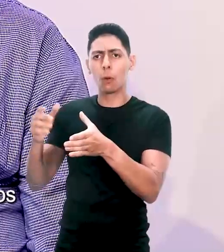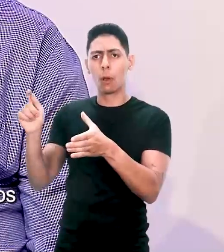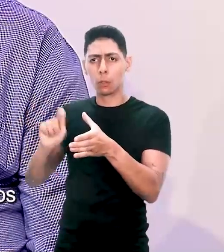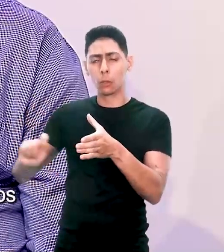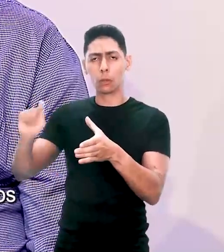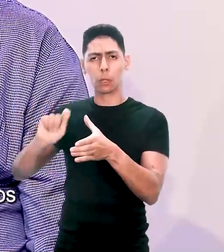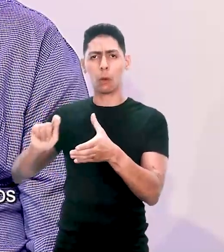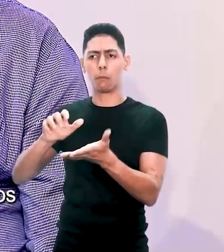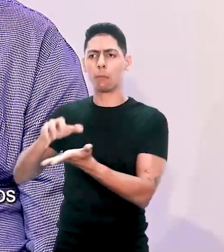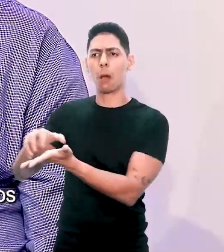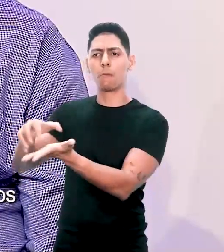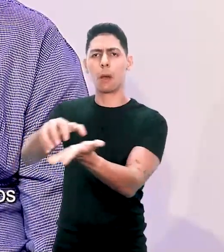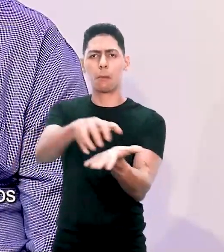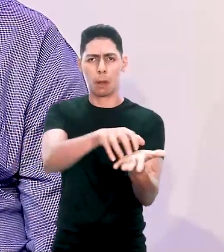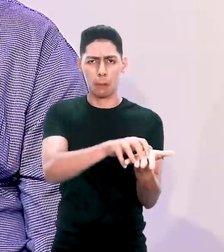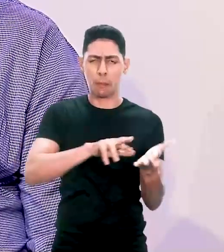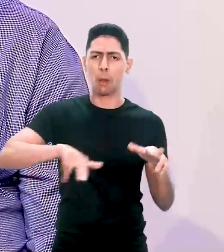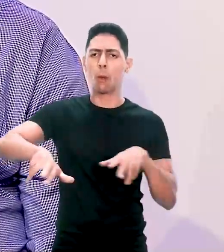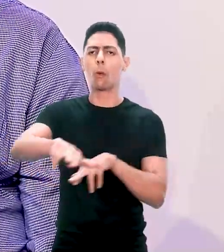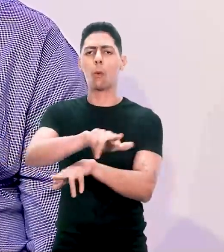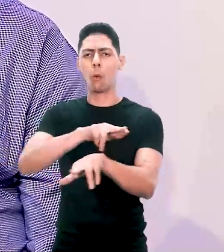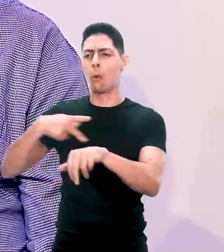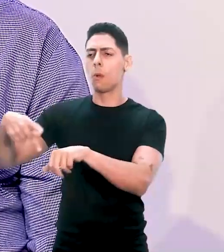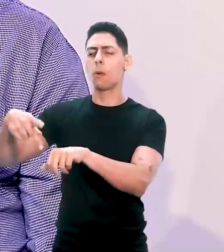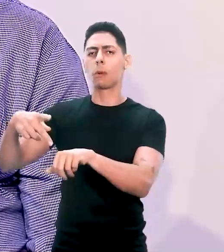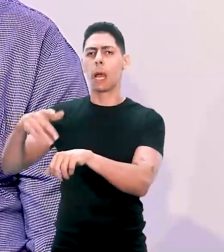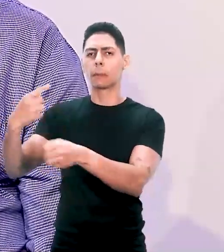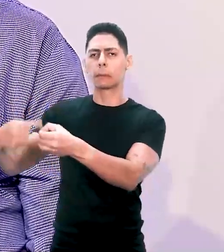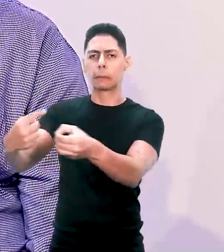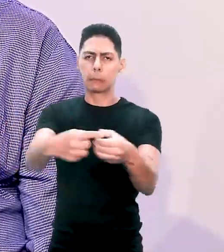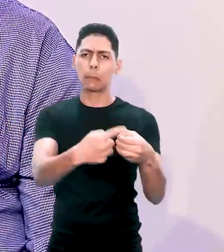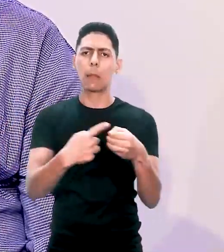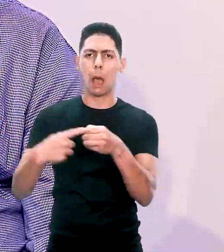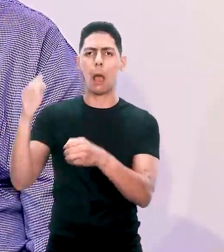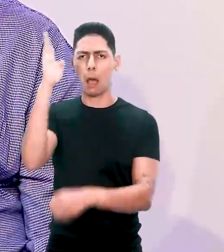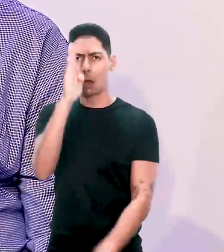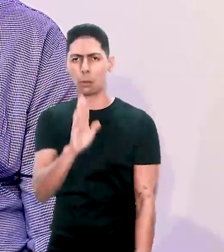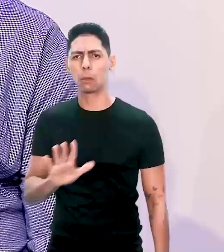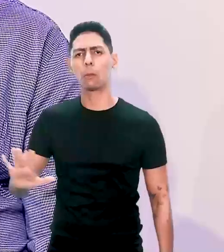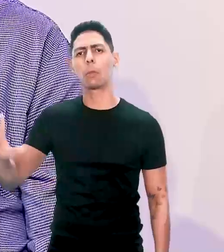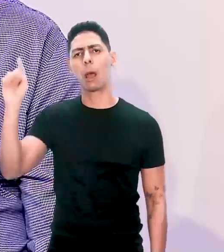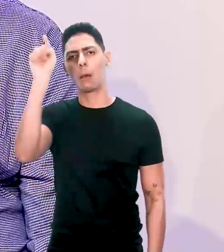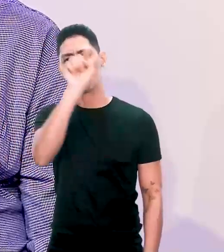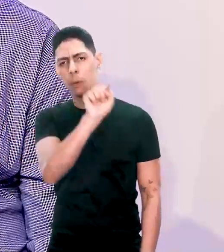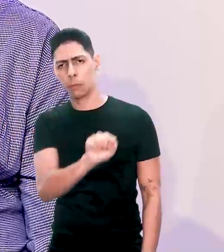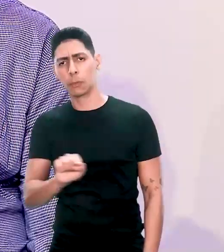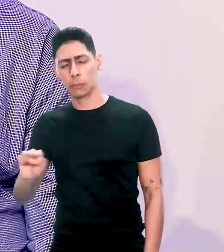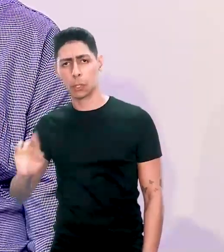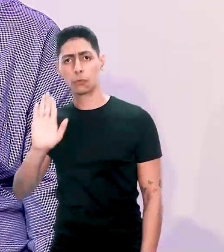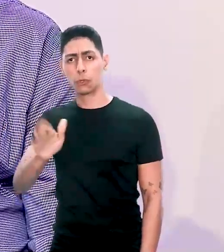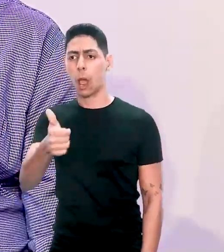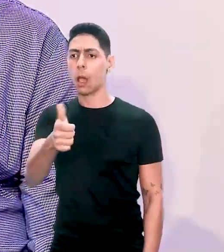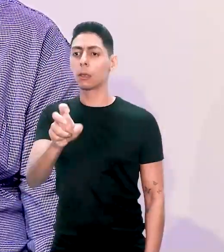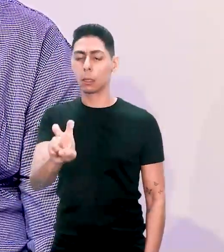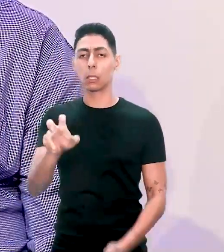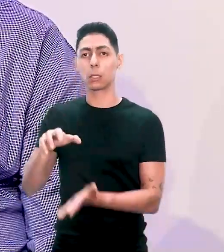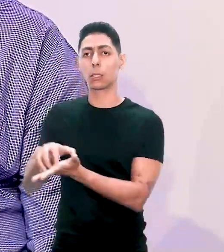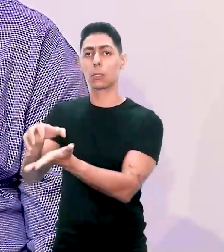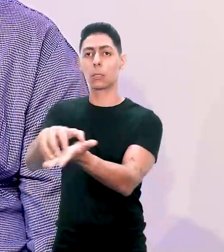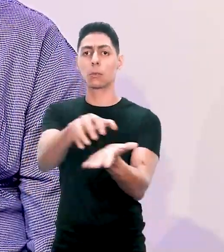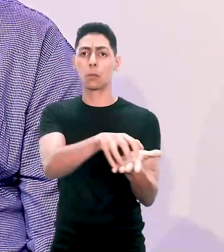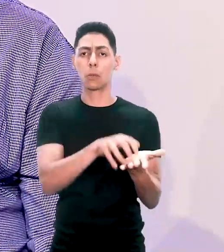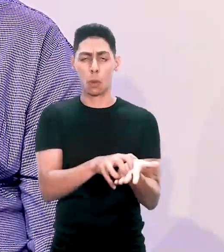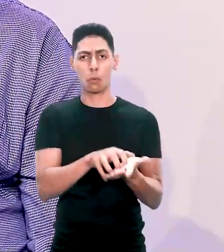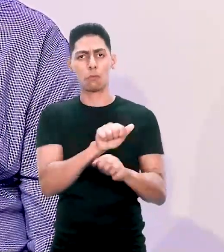seus núcleos, Brasil afora, presente em todas as regiões do Brasil, com 15 núcleos